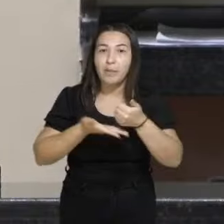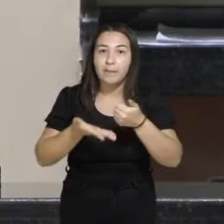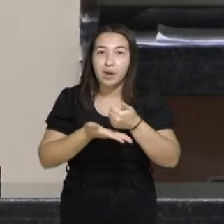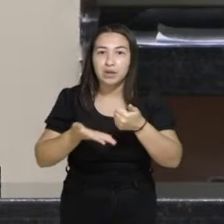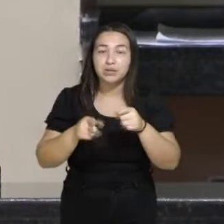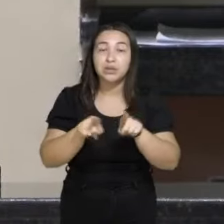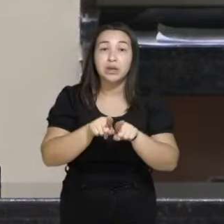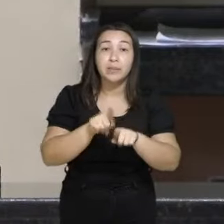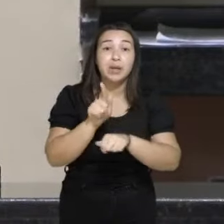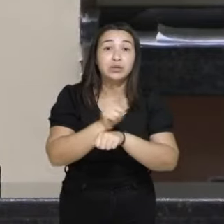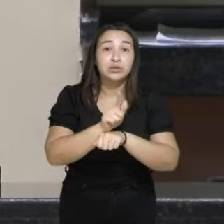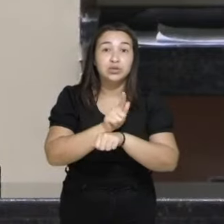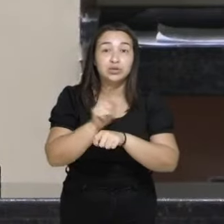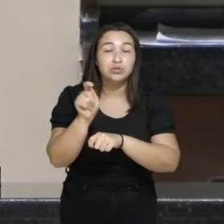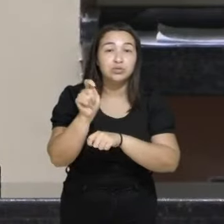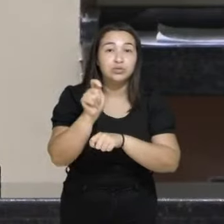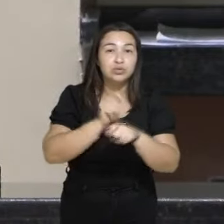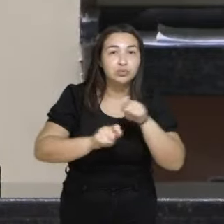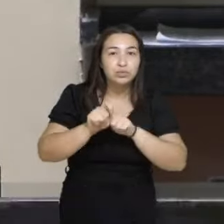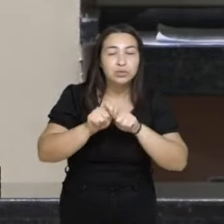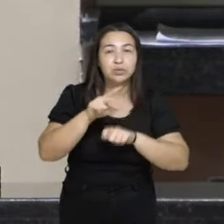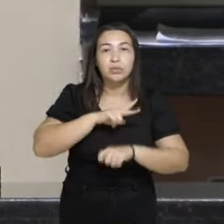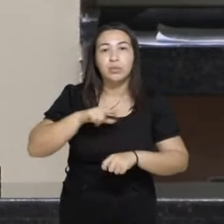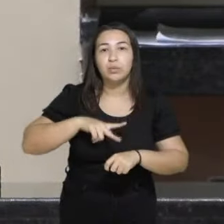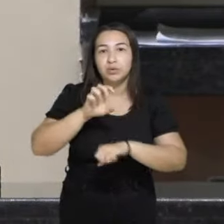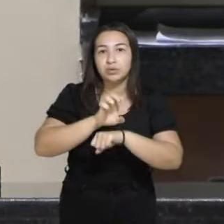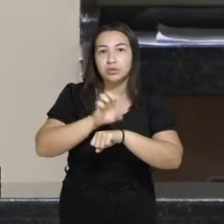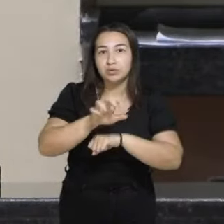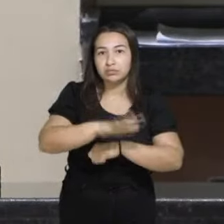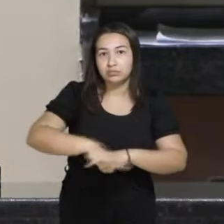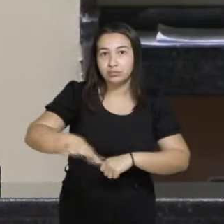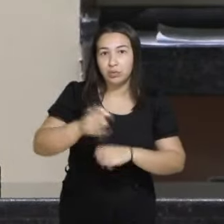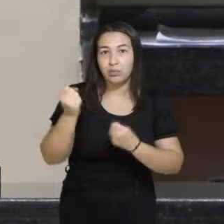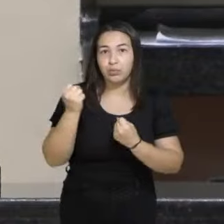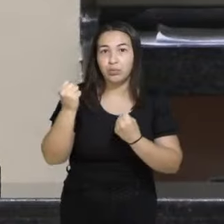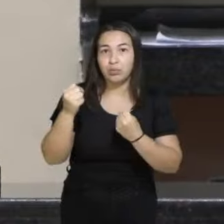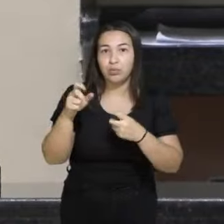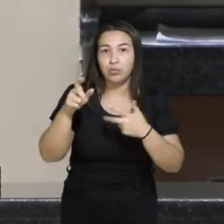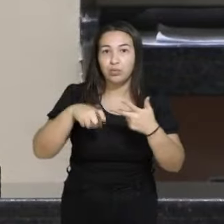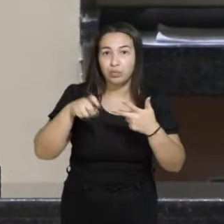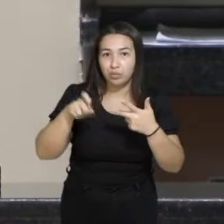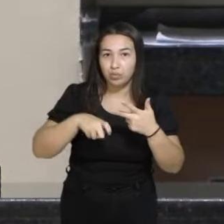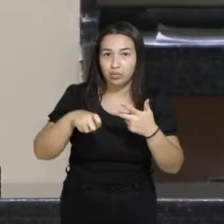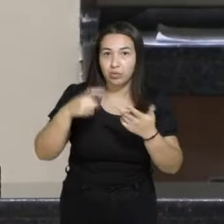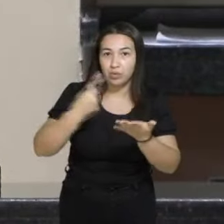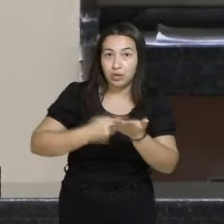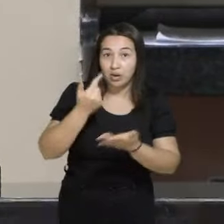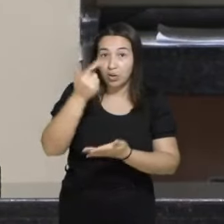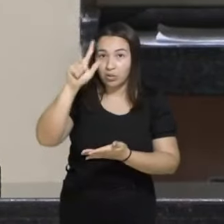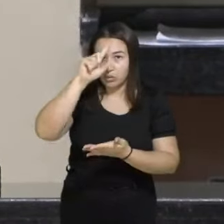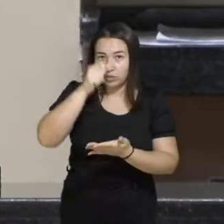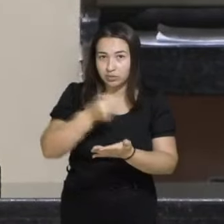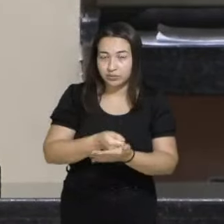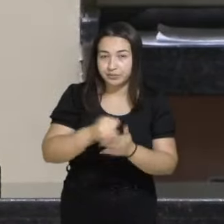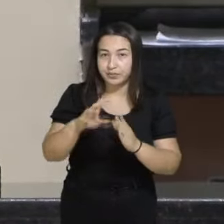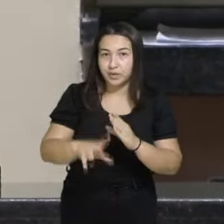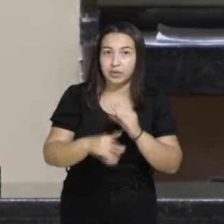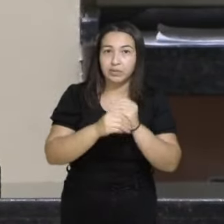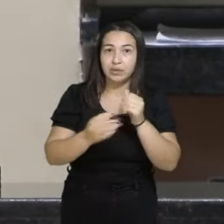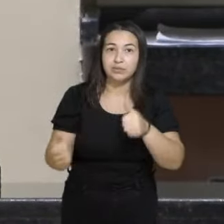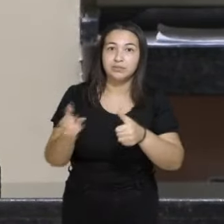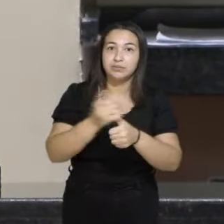de gestão da administração pública estadual no âmbito do Poder Executivo e estabelece outras providências, com emenda substitutiva global